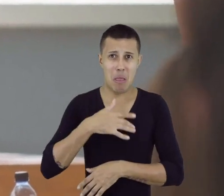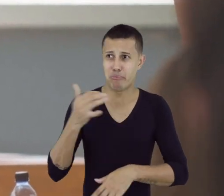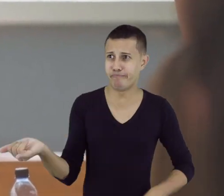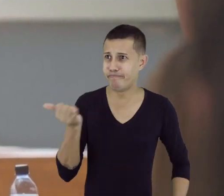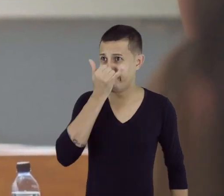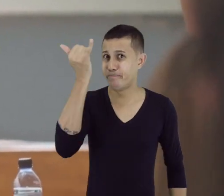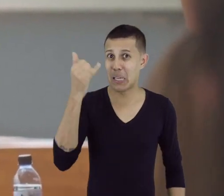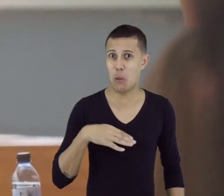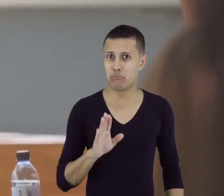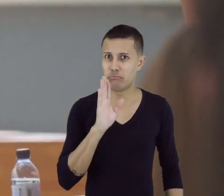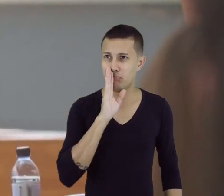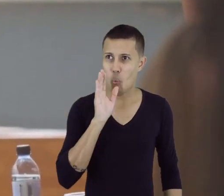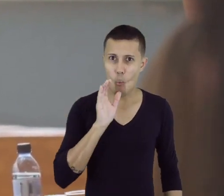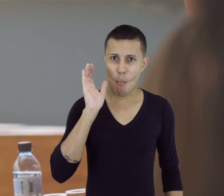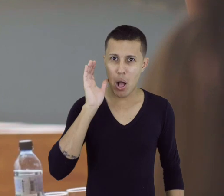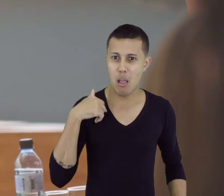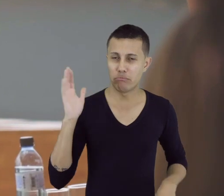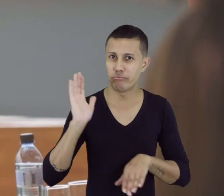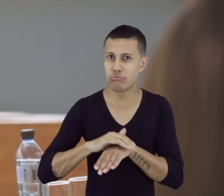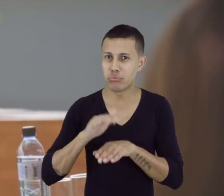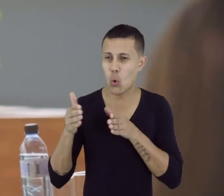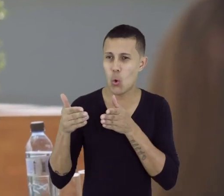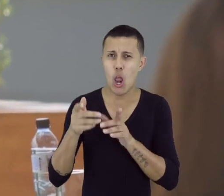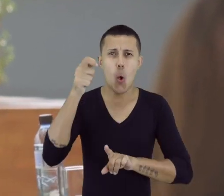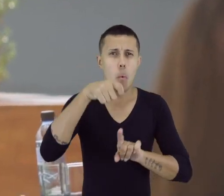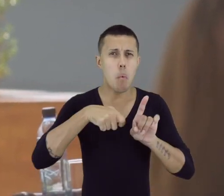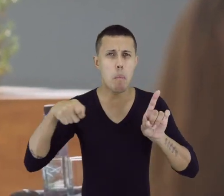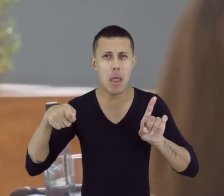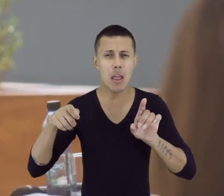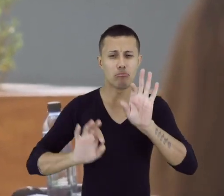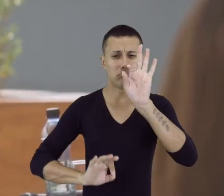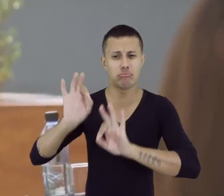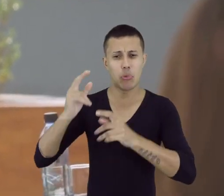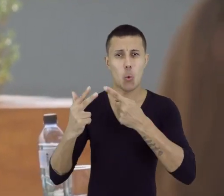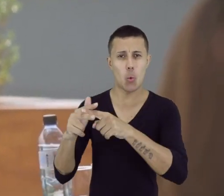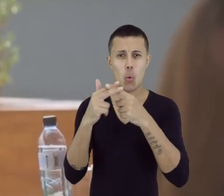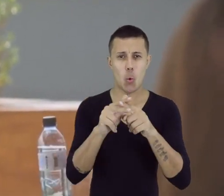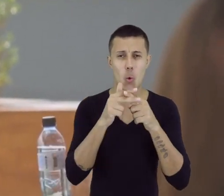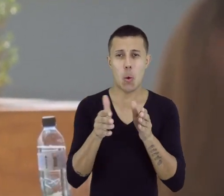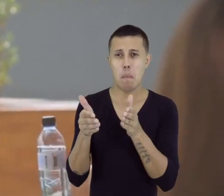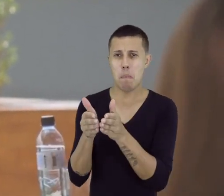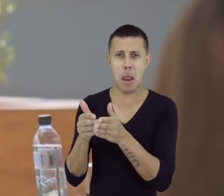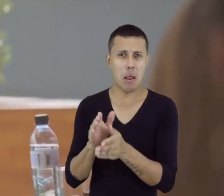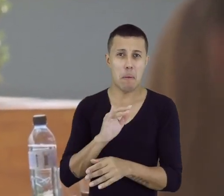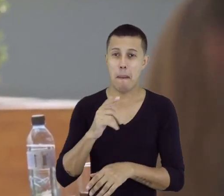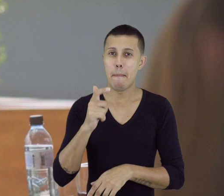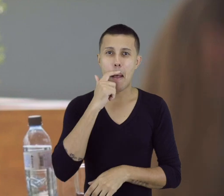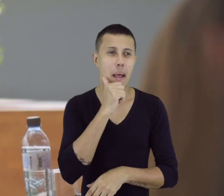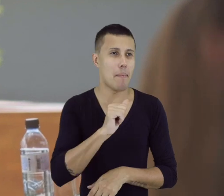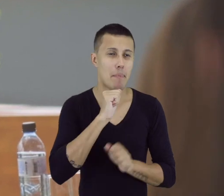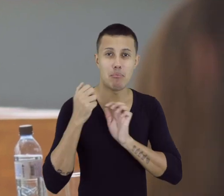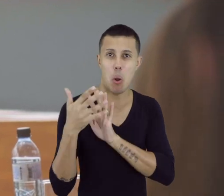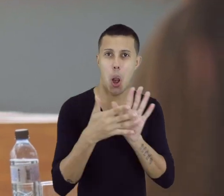de não dar certo, eu tinha tanto medo que eu não contei para ninguém que eu faria essa viagem. Durante um mês eu preparei esse barco, sem falar para minha mãe, sem